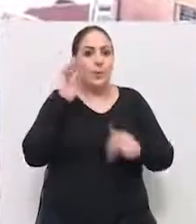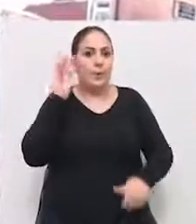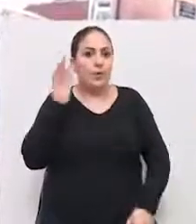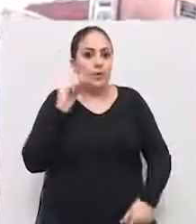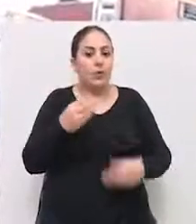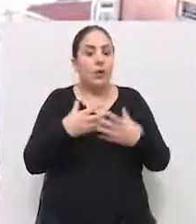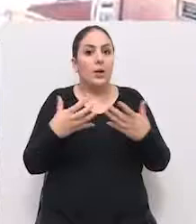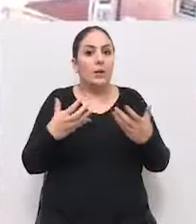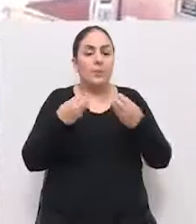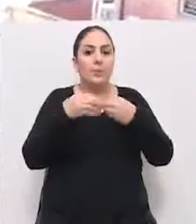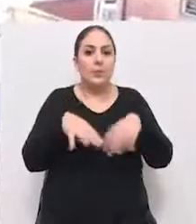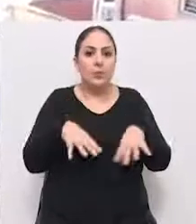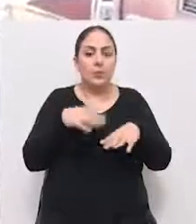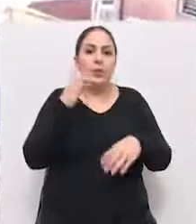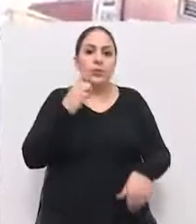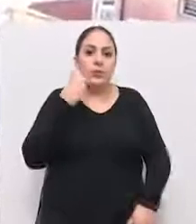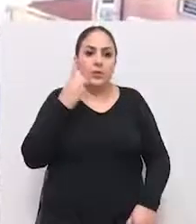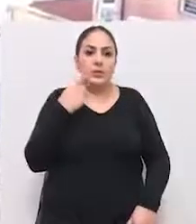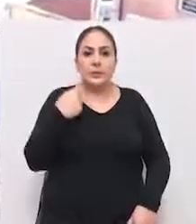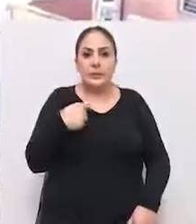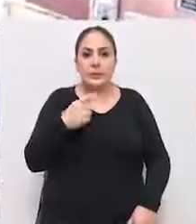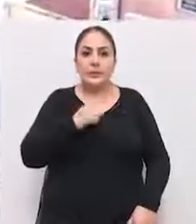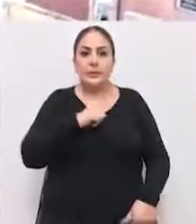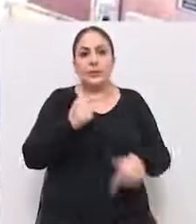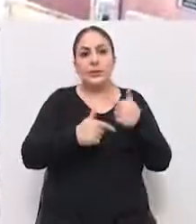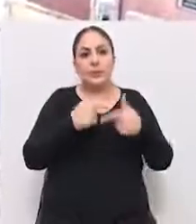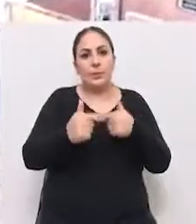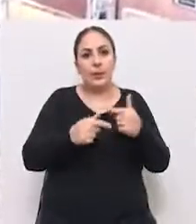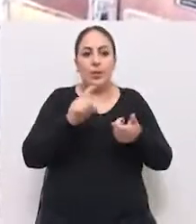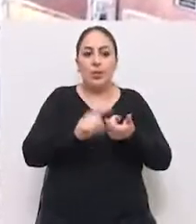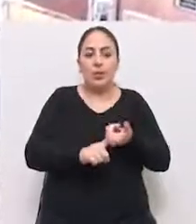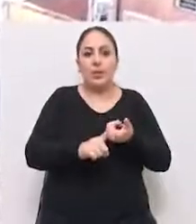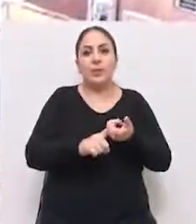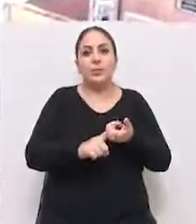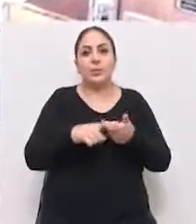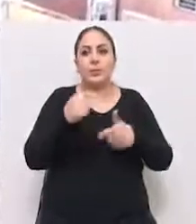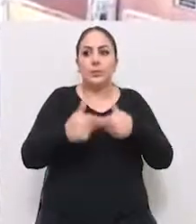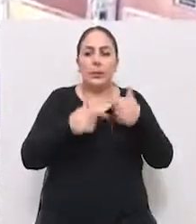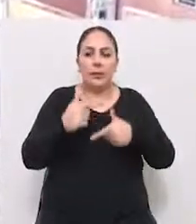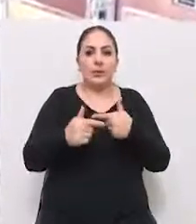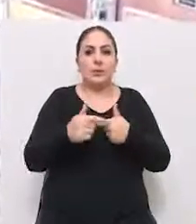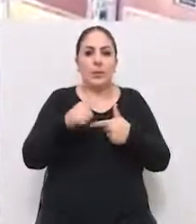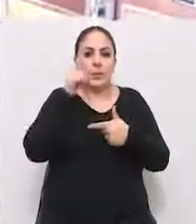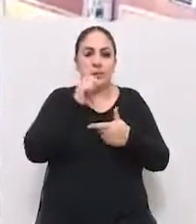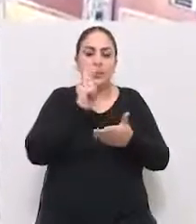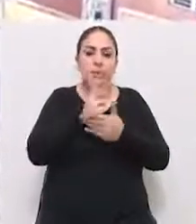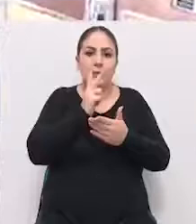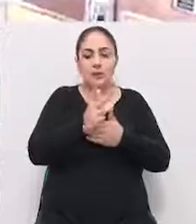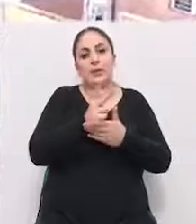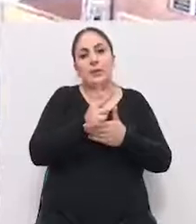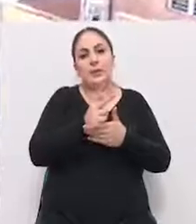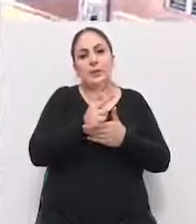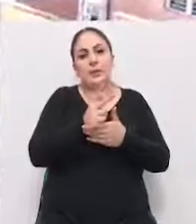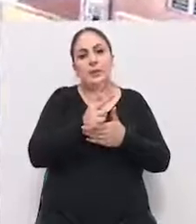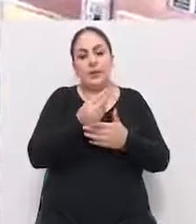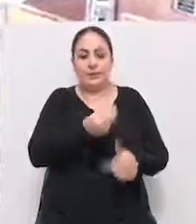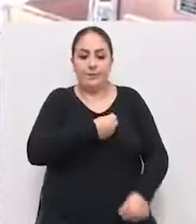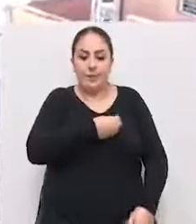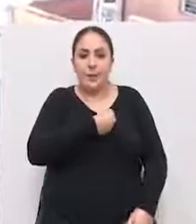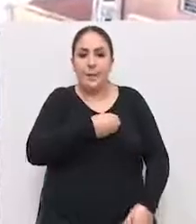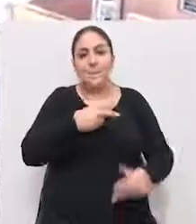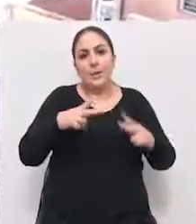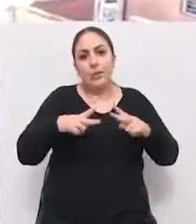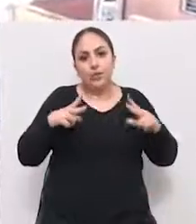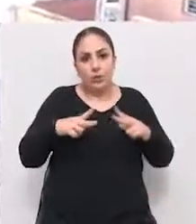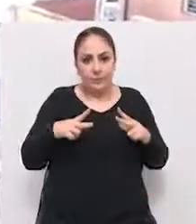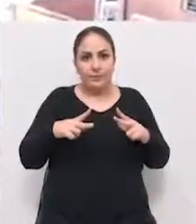Então, imagina o grande prejuízo para os advogados que precisam prestar o seu serviço, dependem da prestação do seu serviço para manter o seu escritório, manter a